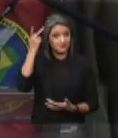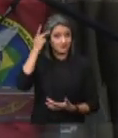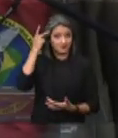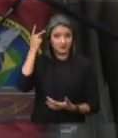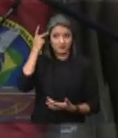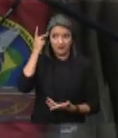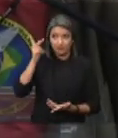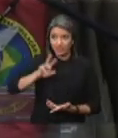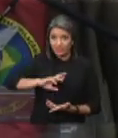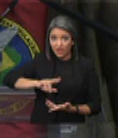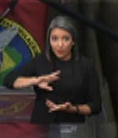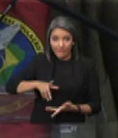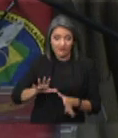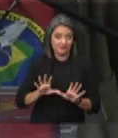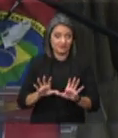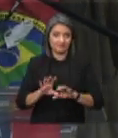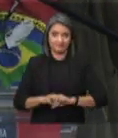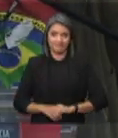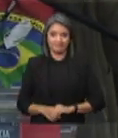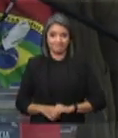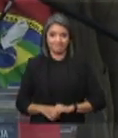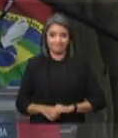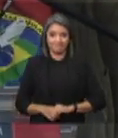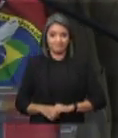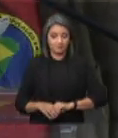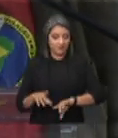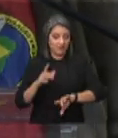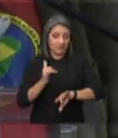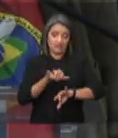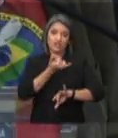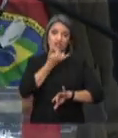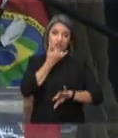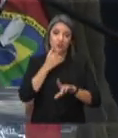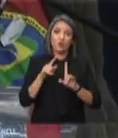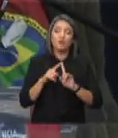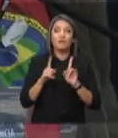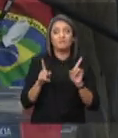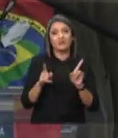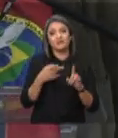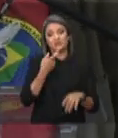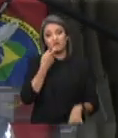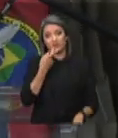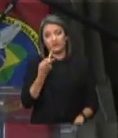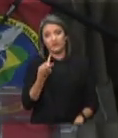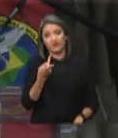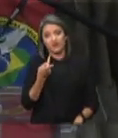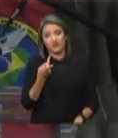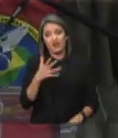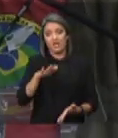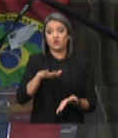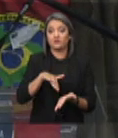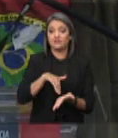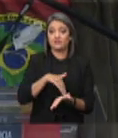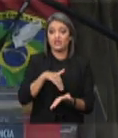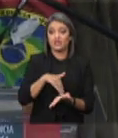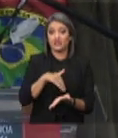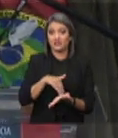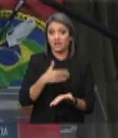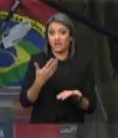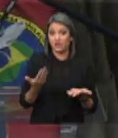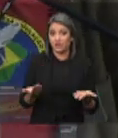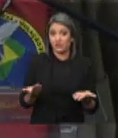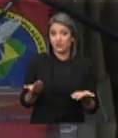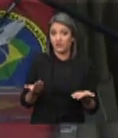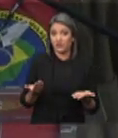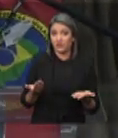desse jeito tá eu tenho desculpe falar daqui do seu do secretário do